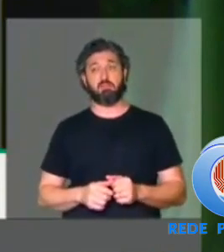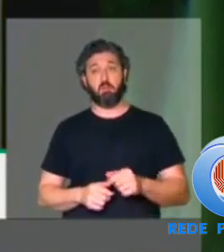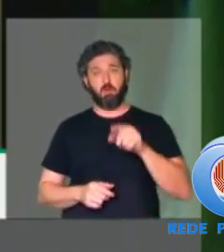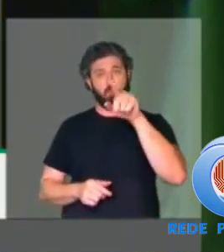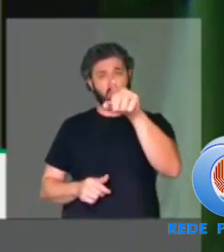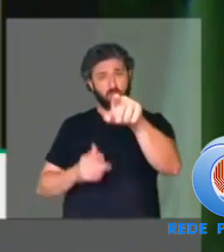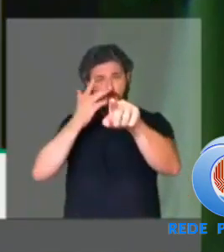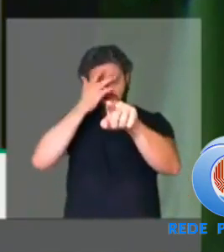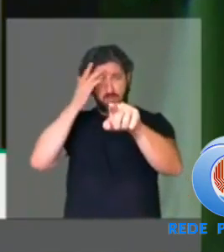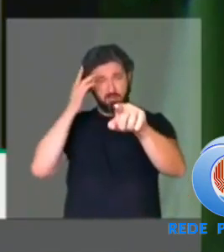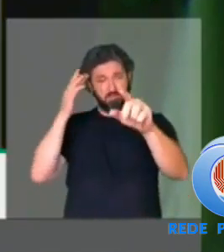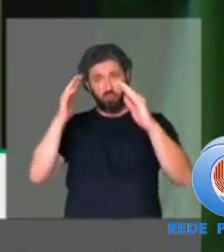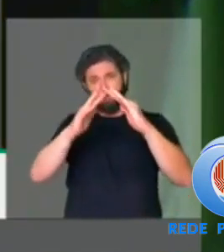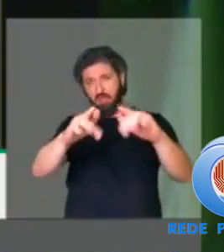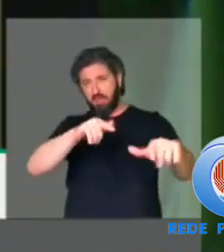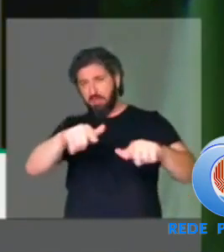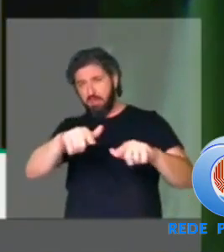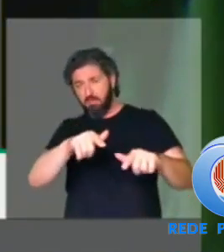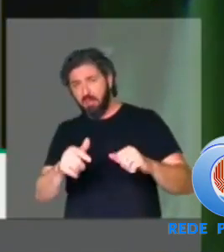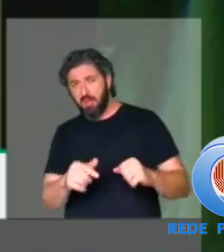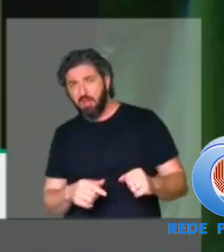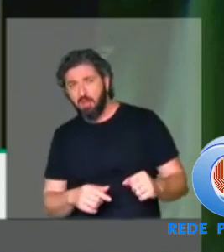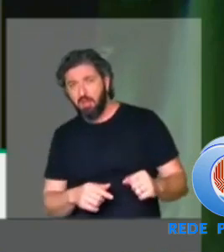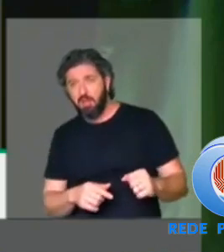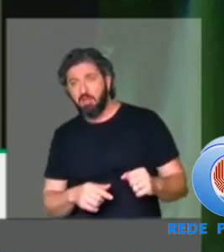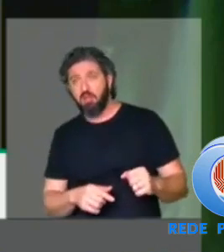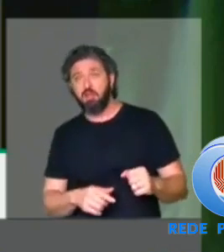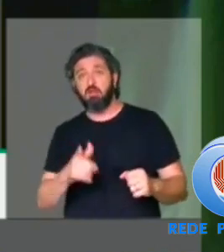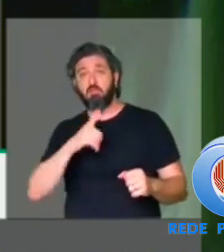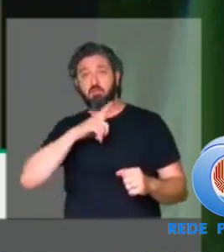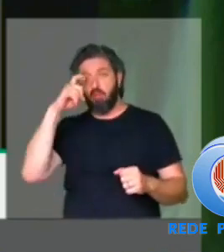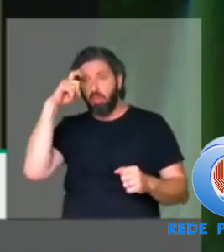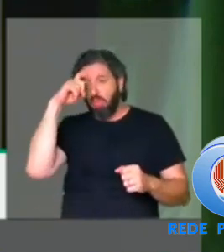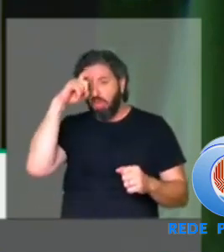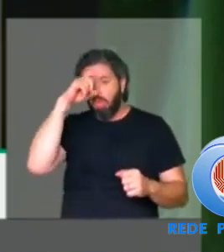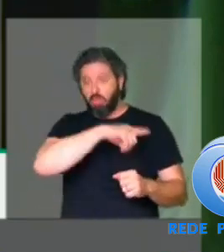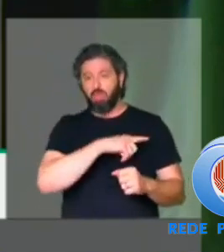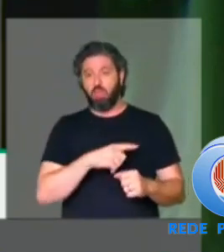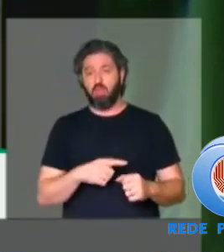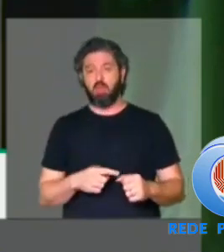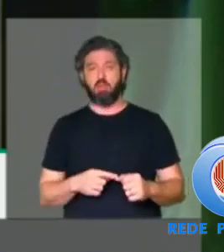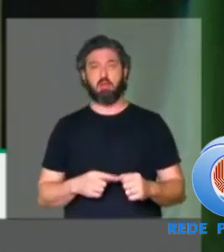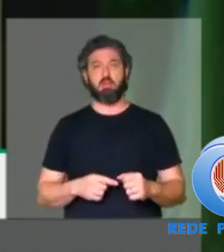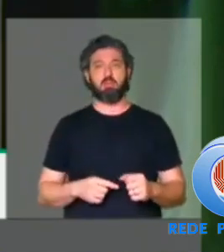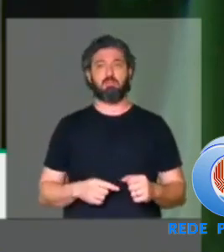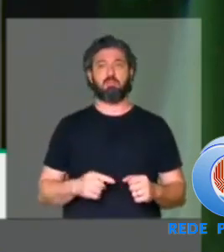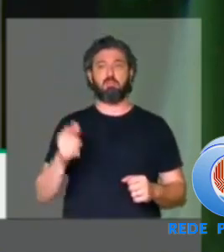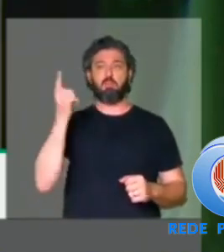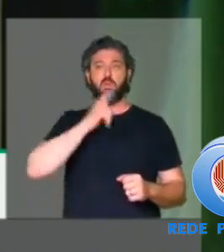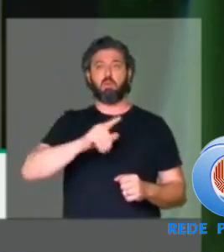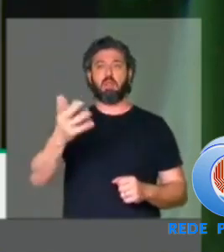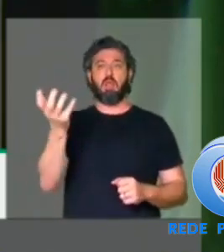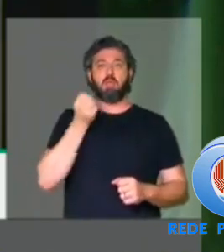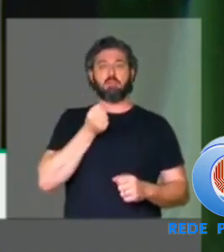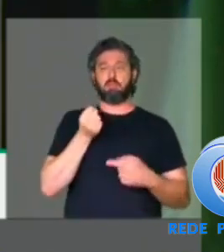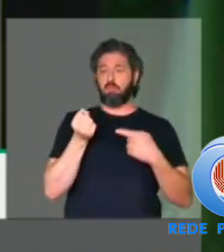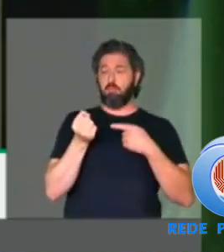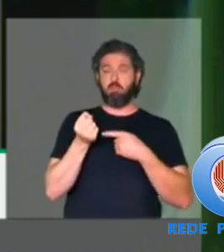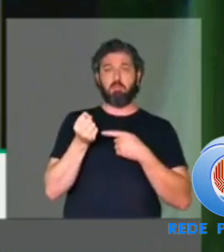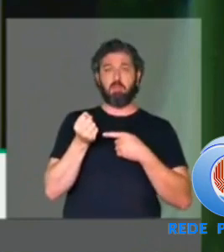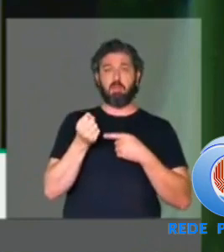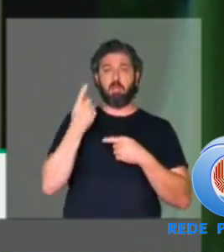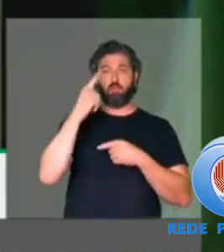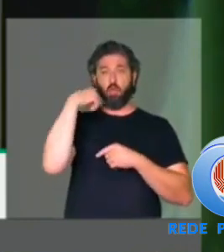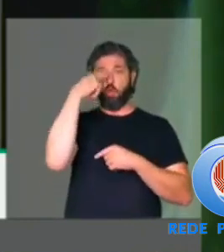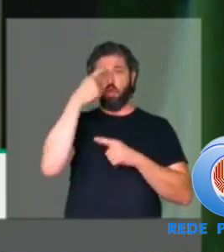você, trabalhador brasileiro, vai ter dificuldade em receber